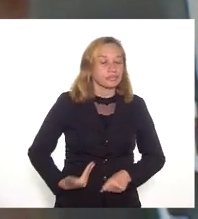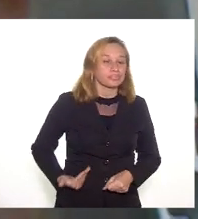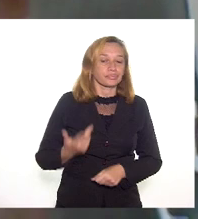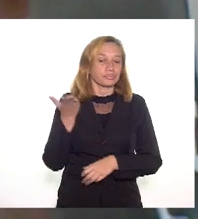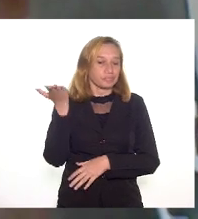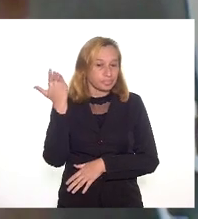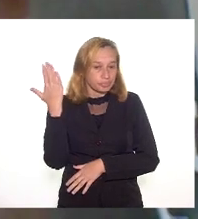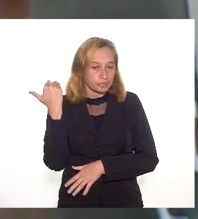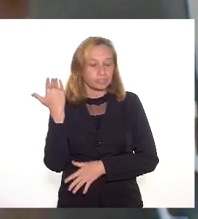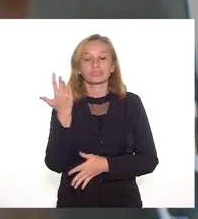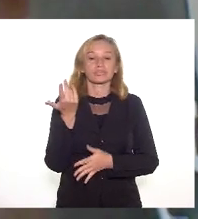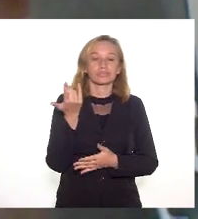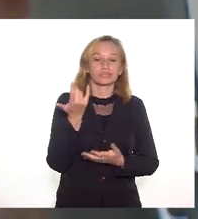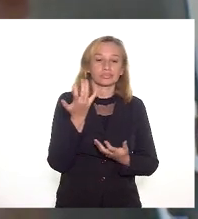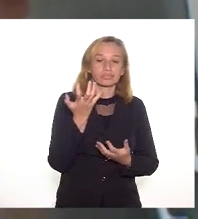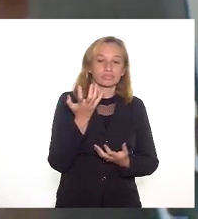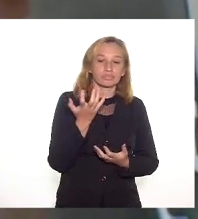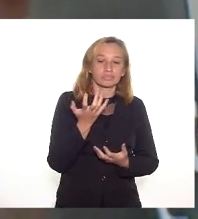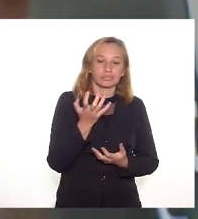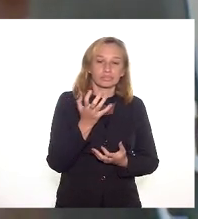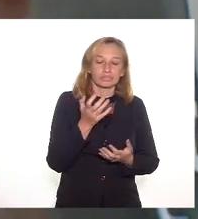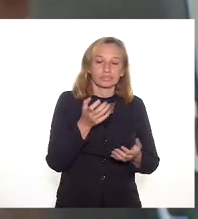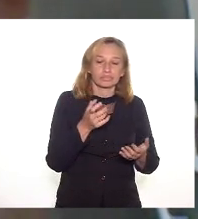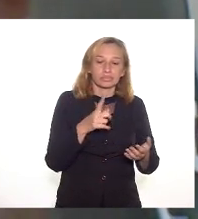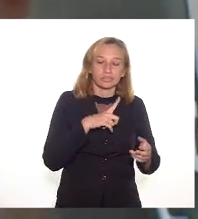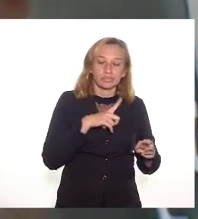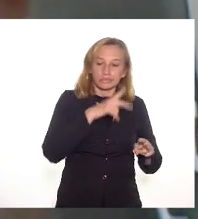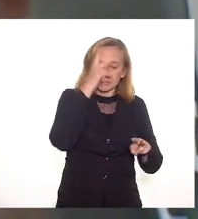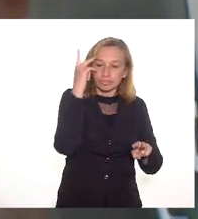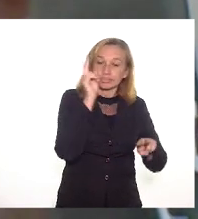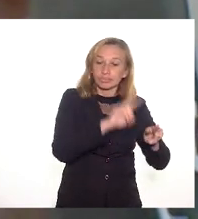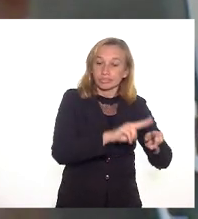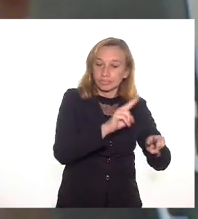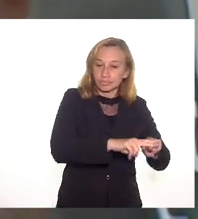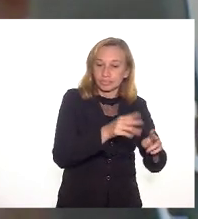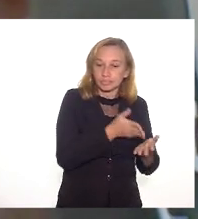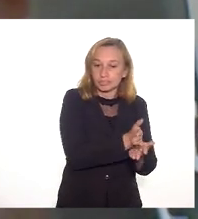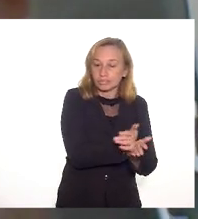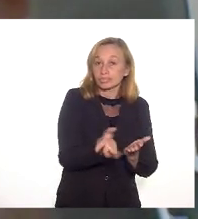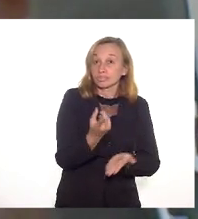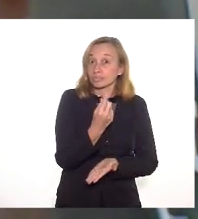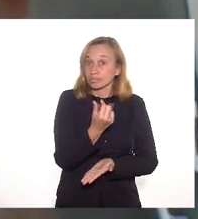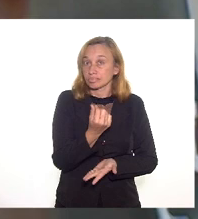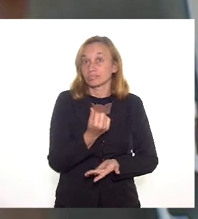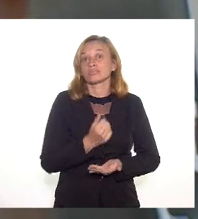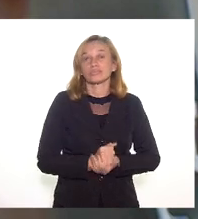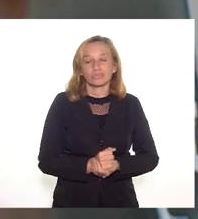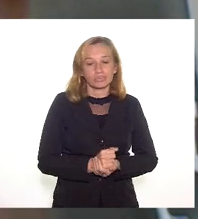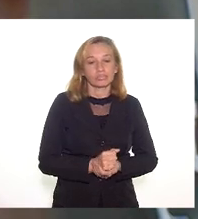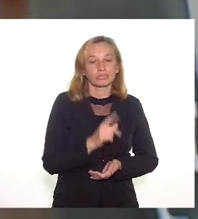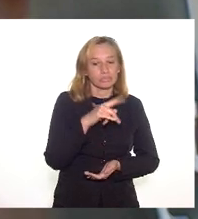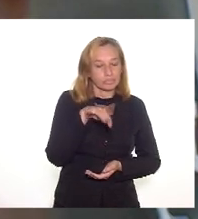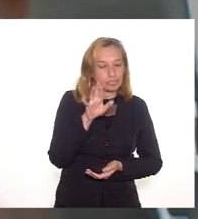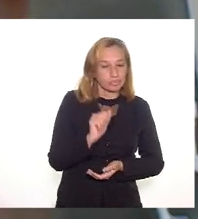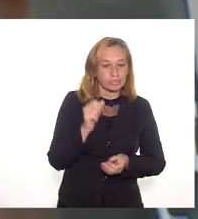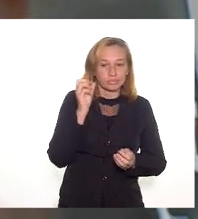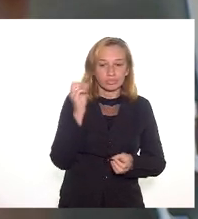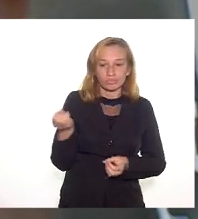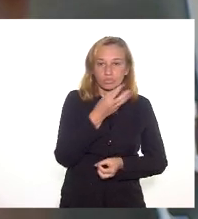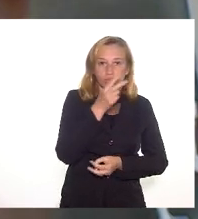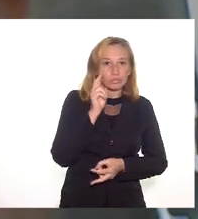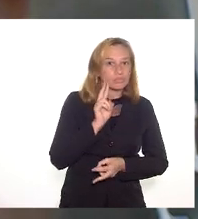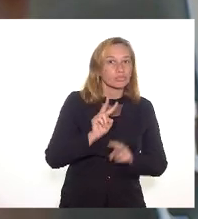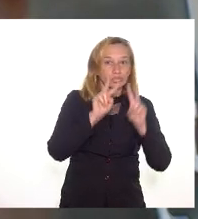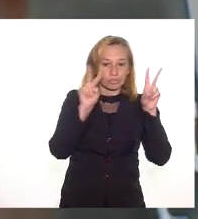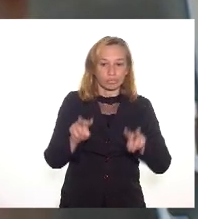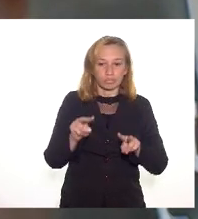até denúncia de pessoas que foram presas em relação ao desvios de recursos do programa Novo Olhar. Eu não